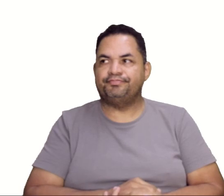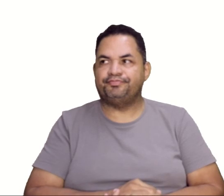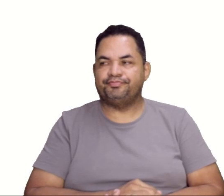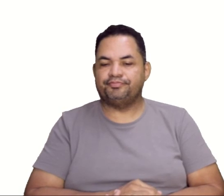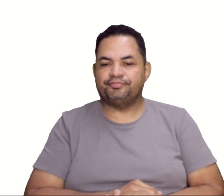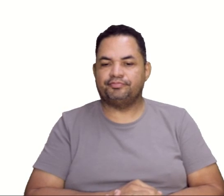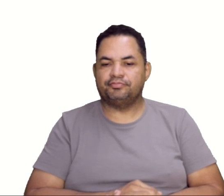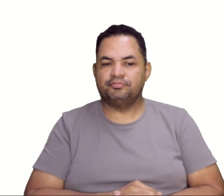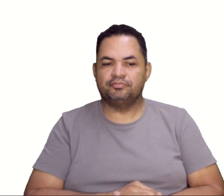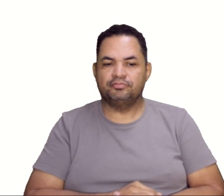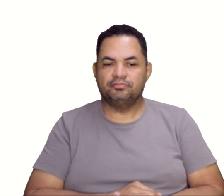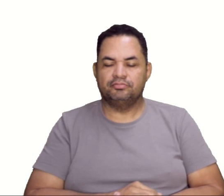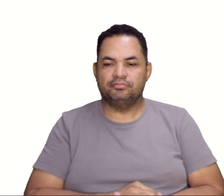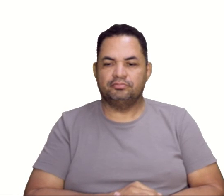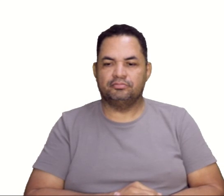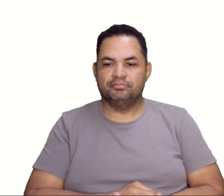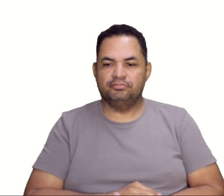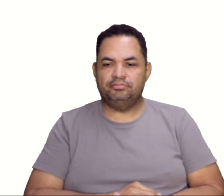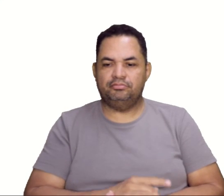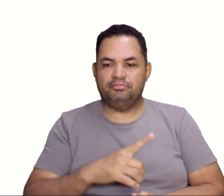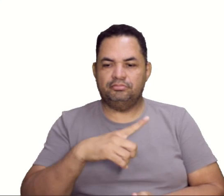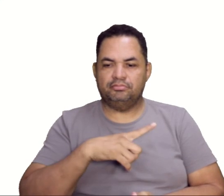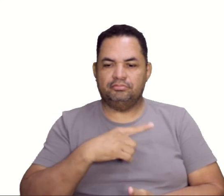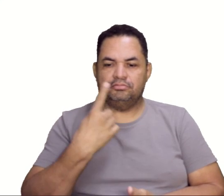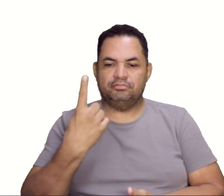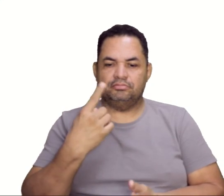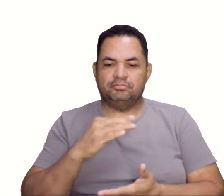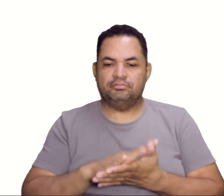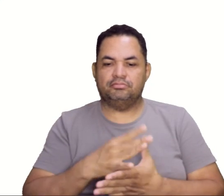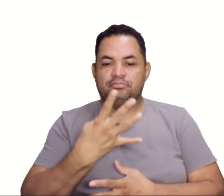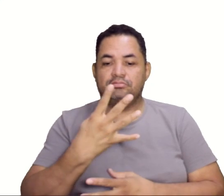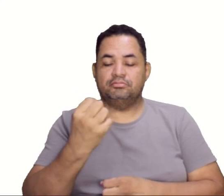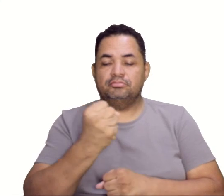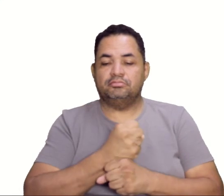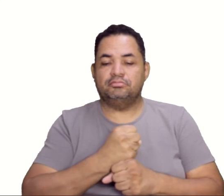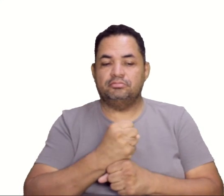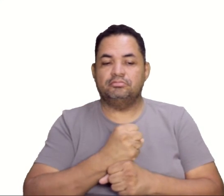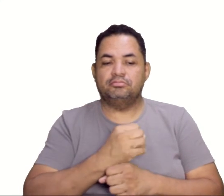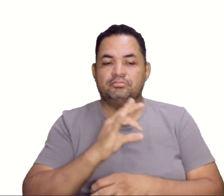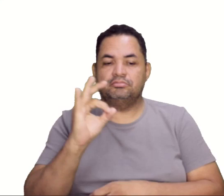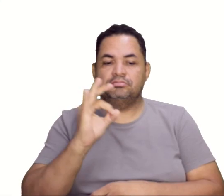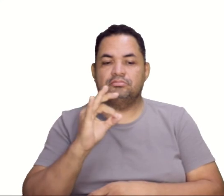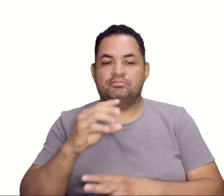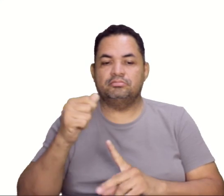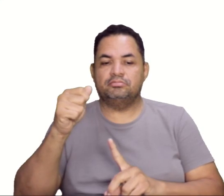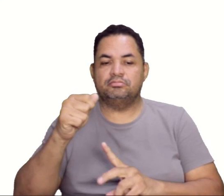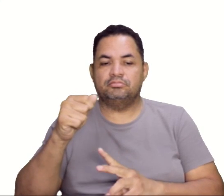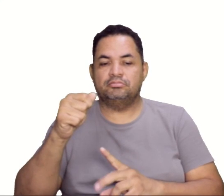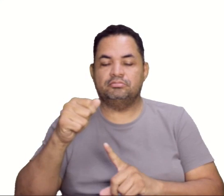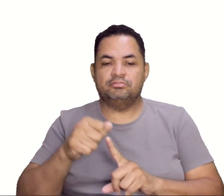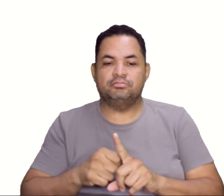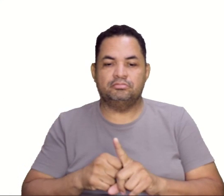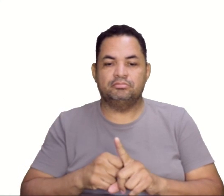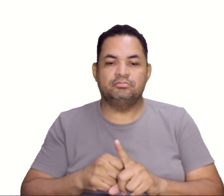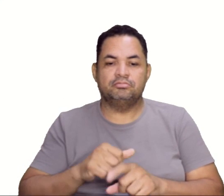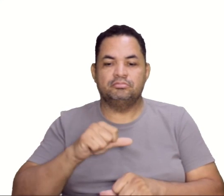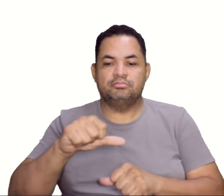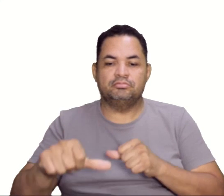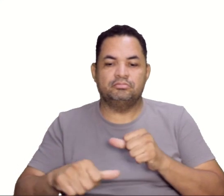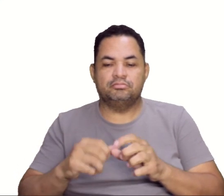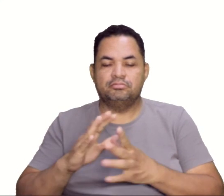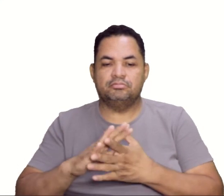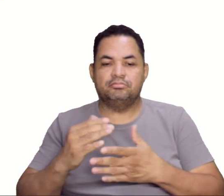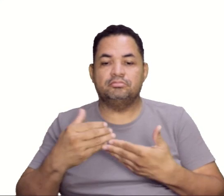gerar esse aqui ó e já vai nos dar esse aqui ó 4 anos se aqui a taxa é mensal eu vou ter que passar o tempo para